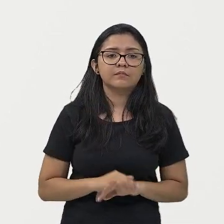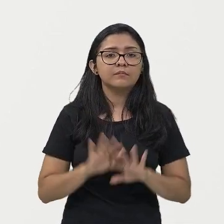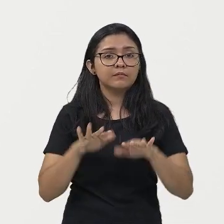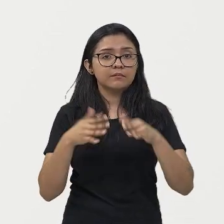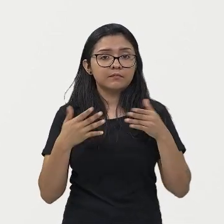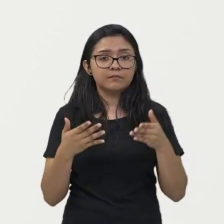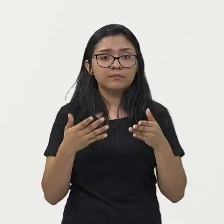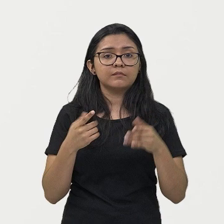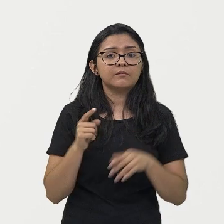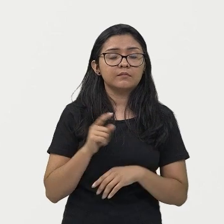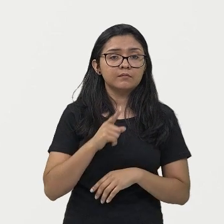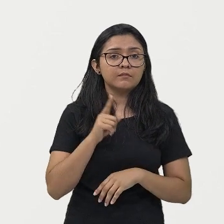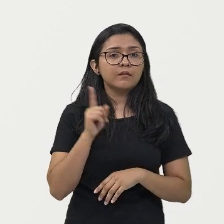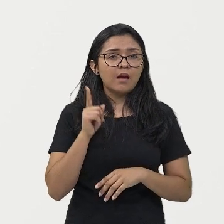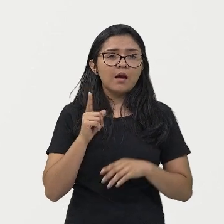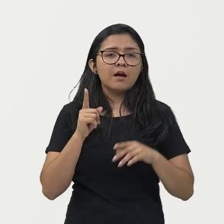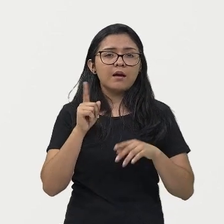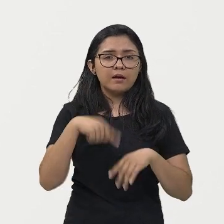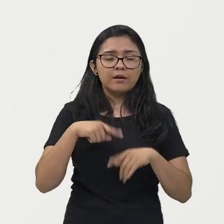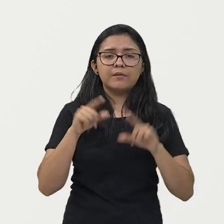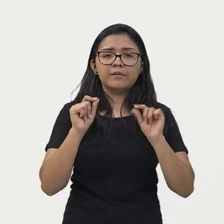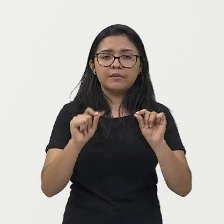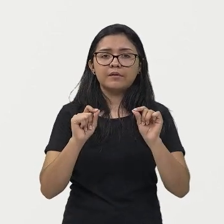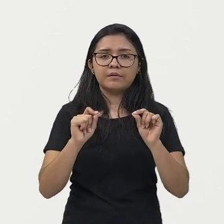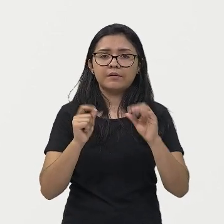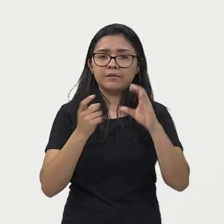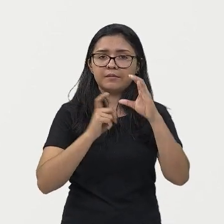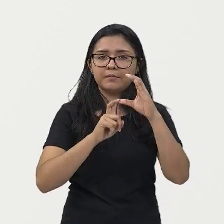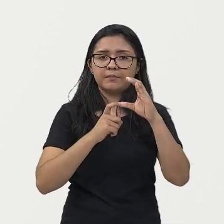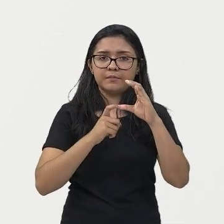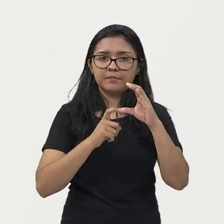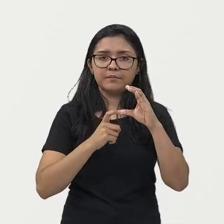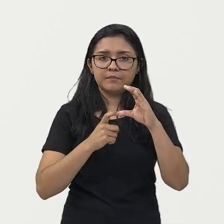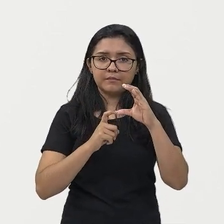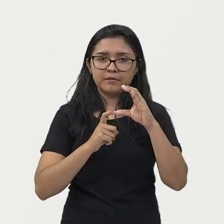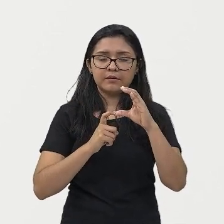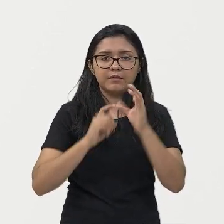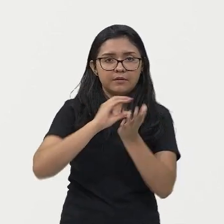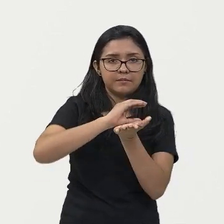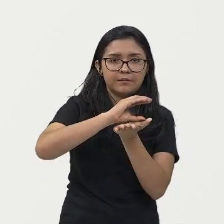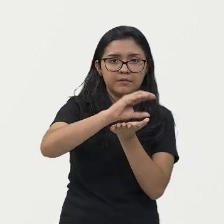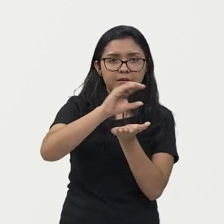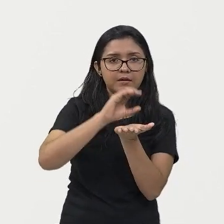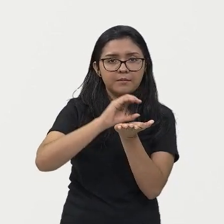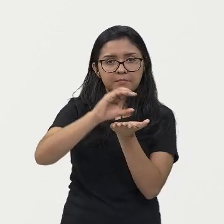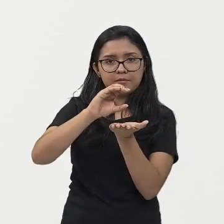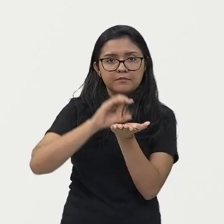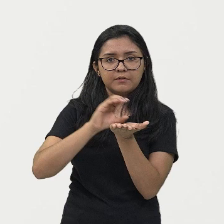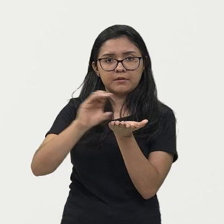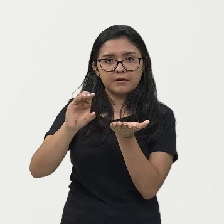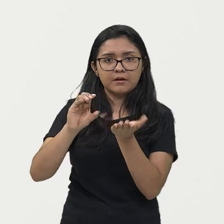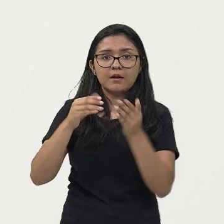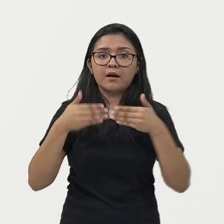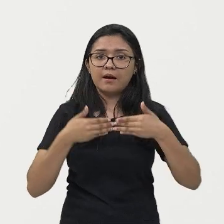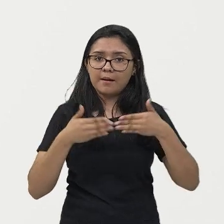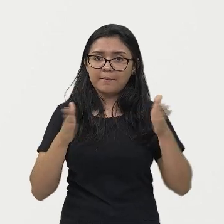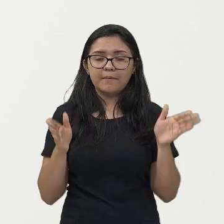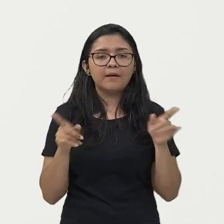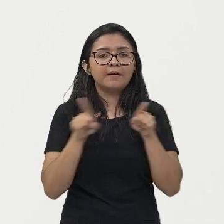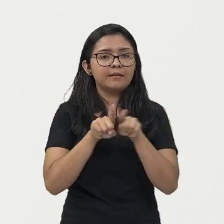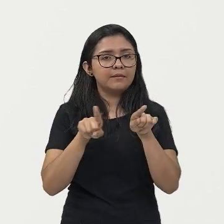aqui é uma cadeia carbônica ramificada, aberta também,